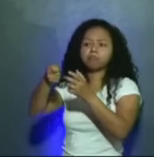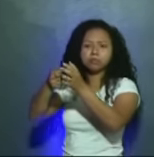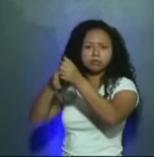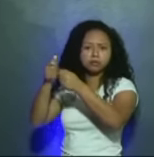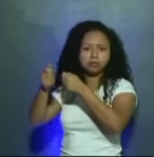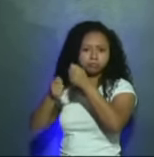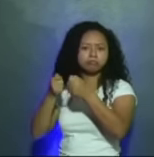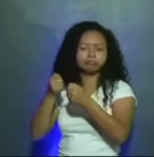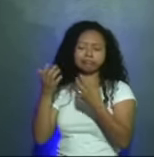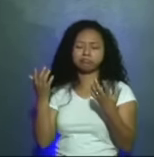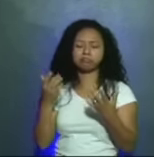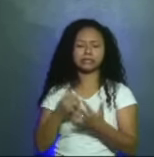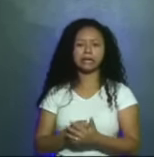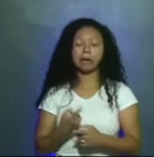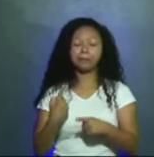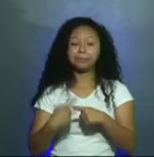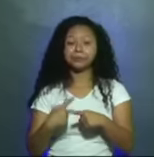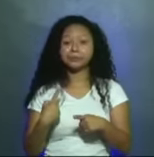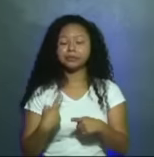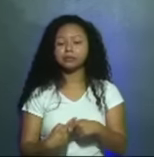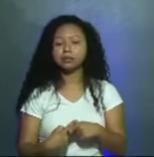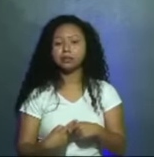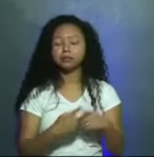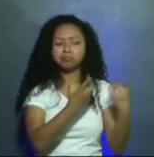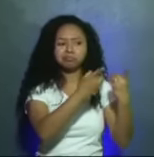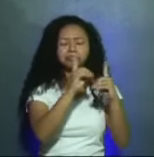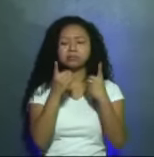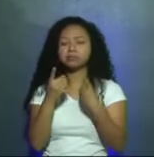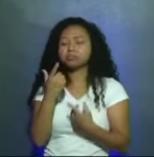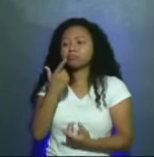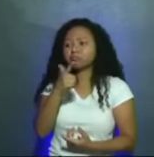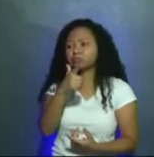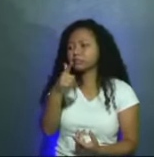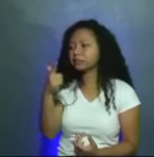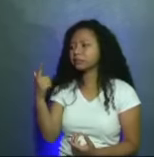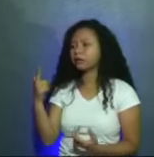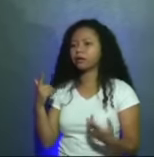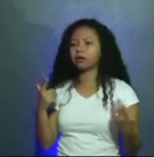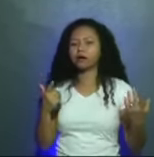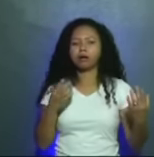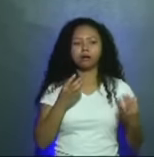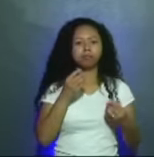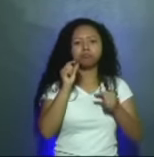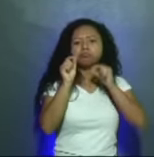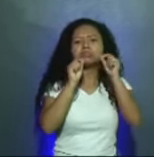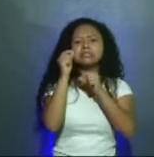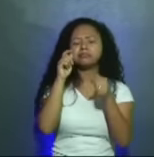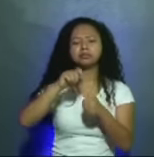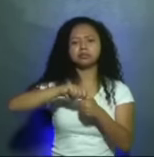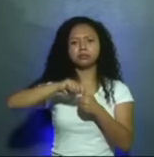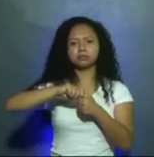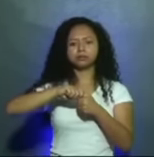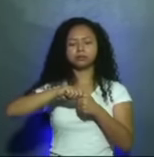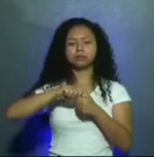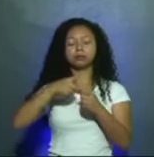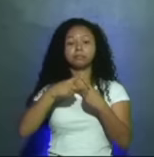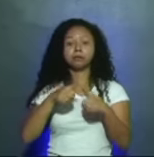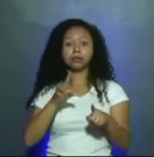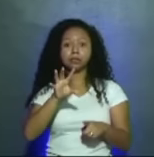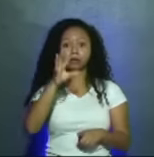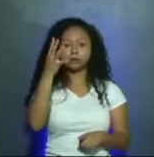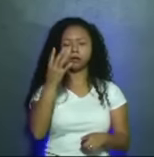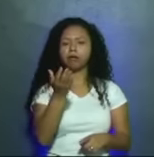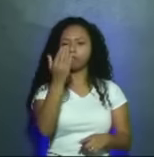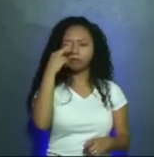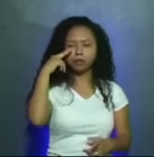pescar, porque para eles, assim, não tinha mais sentido agora. Mas o que aconteceu? Olha só, vamos ler